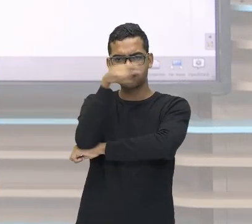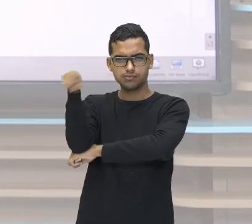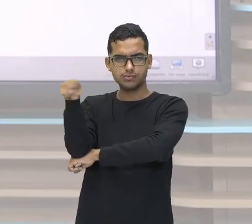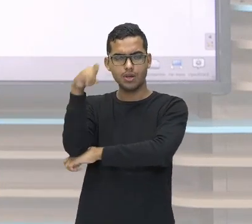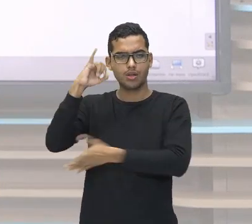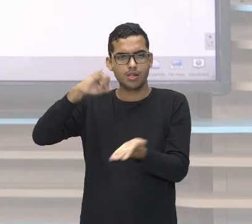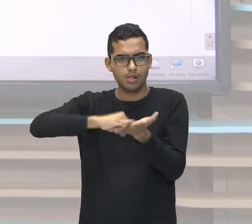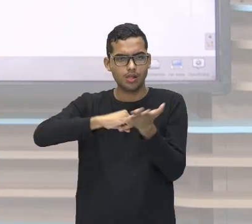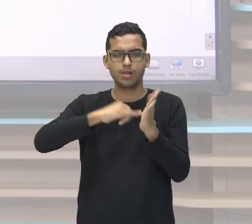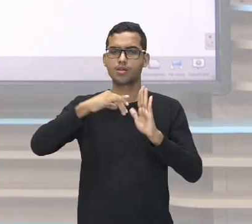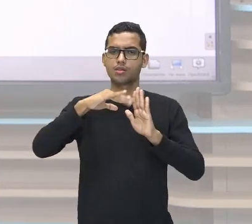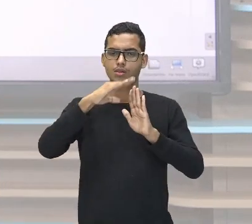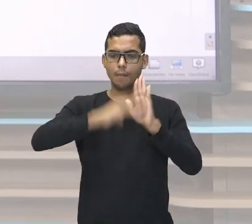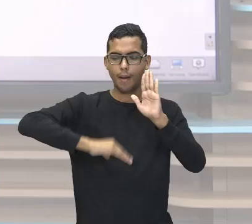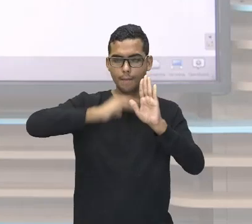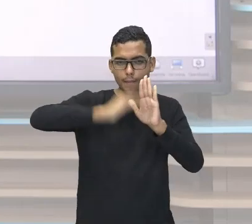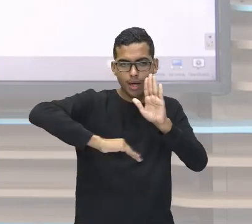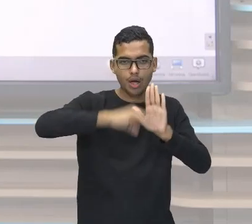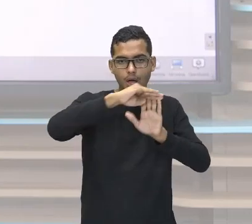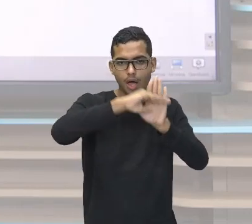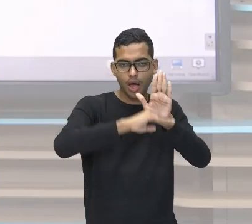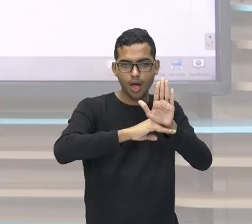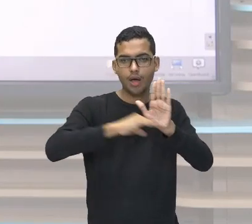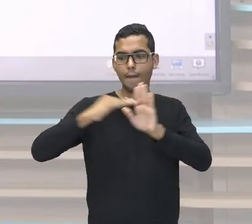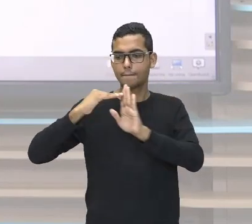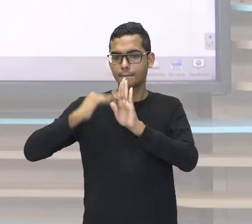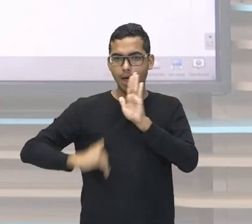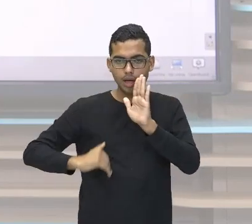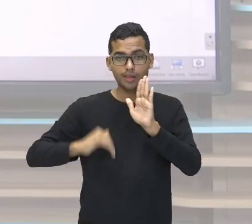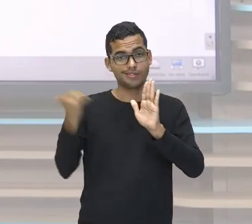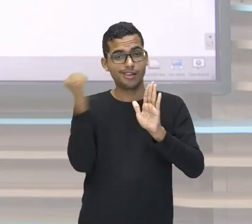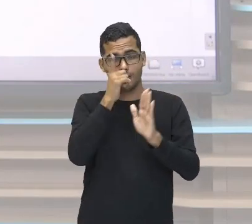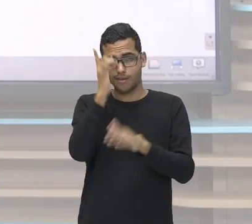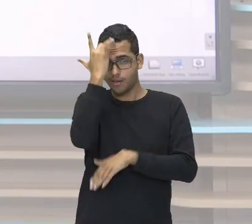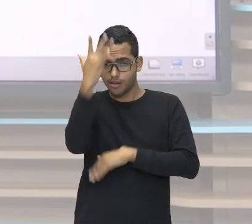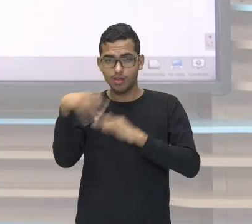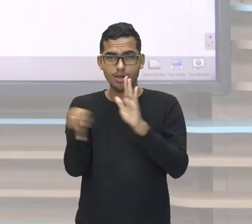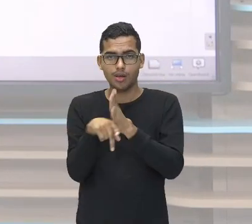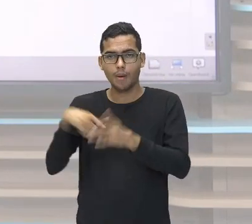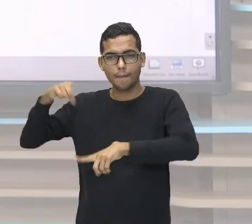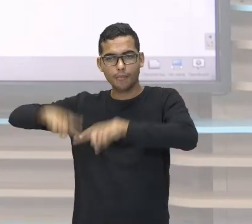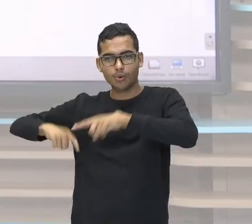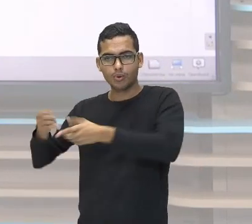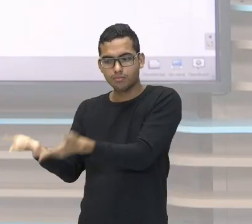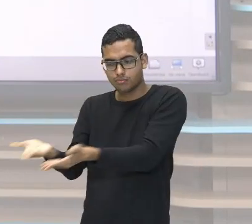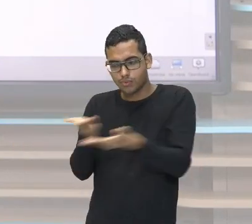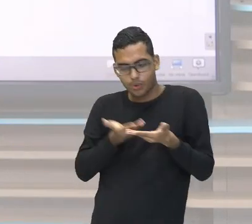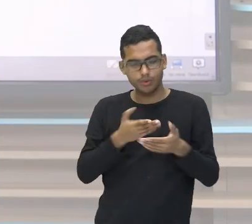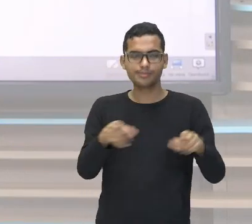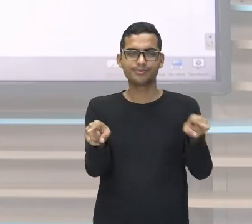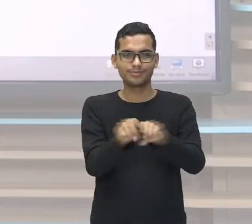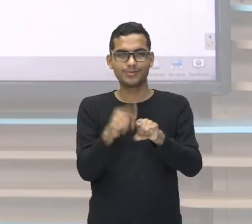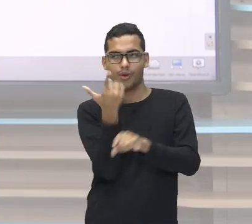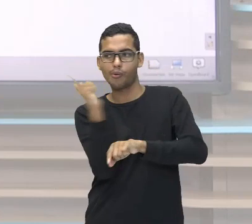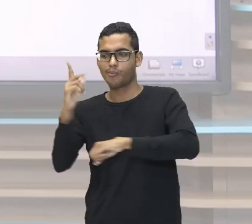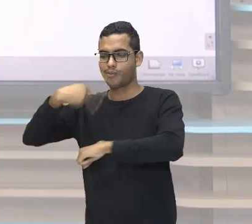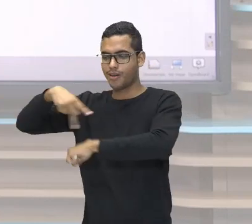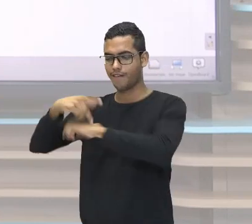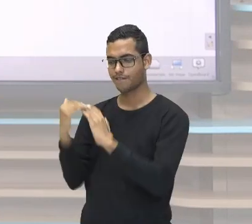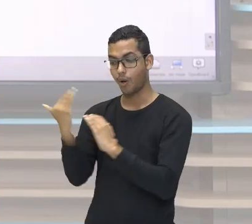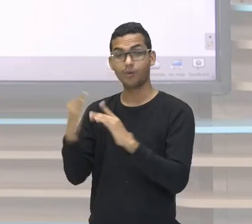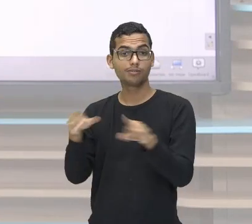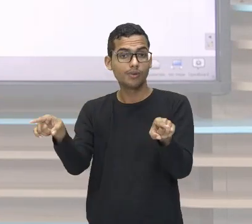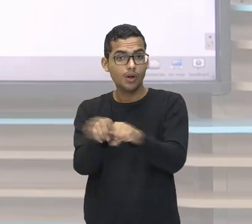restrições todas de alfândega, você tem uma maior facilidade, tanto de receber produtos de outros países,